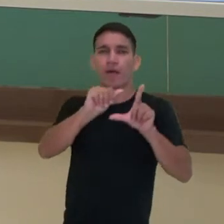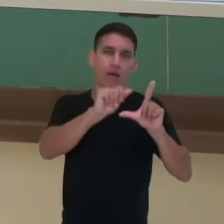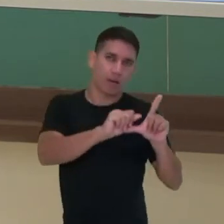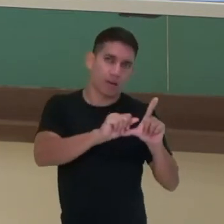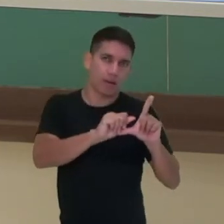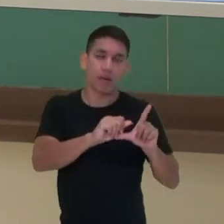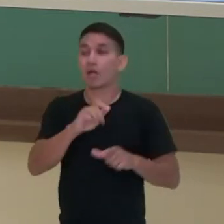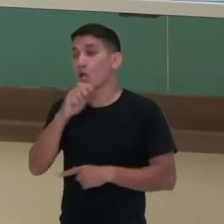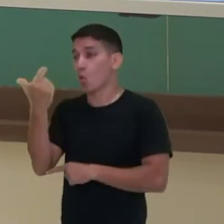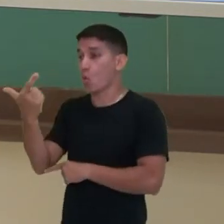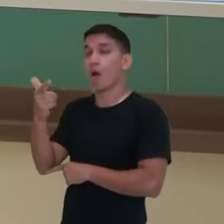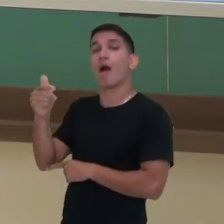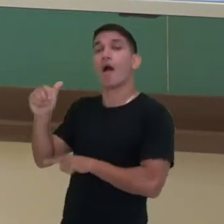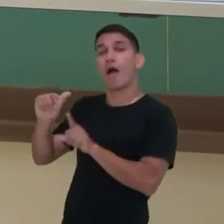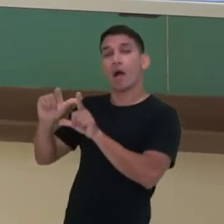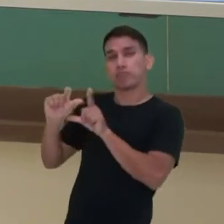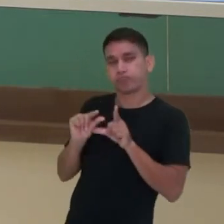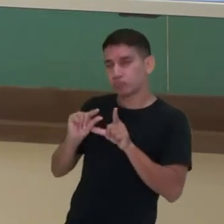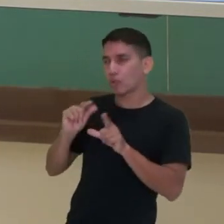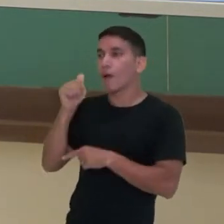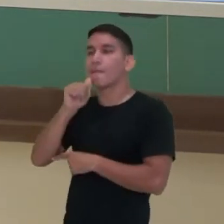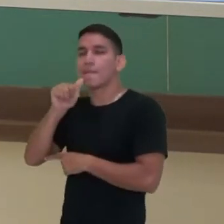da mãe, tá? Então, com isso,